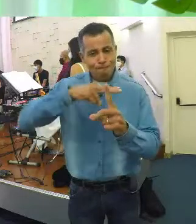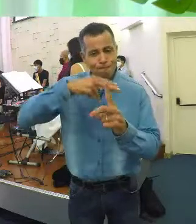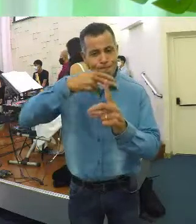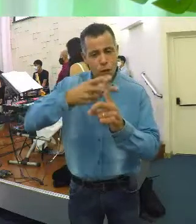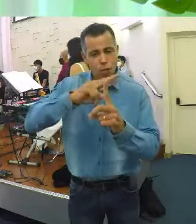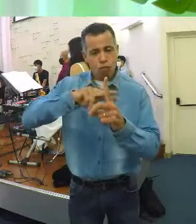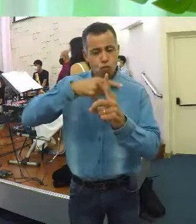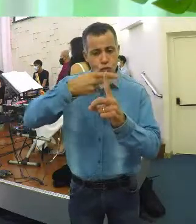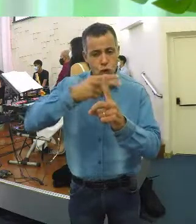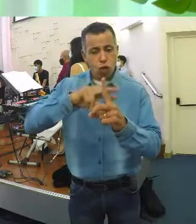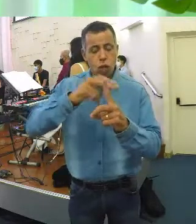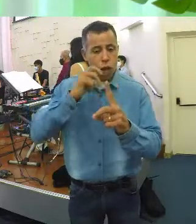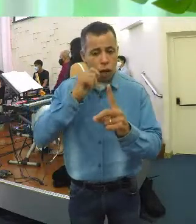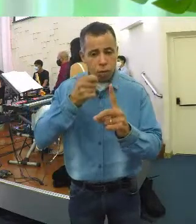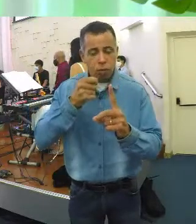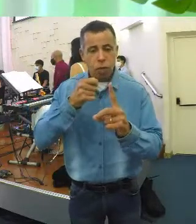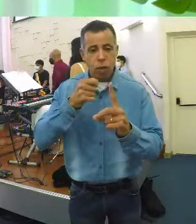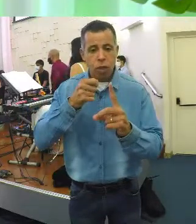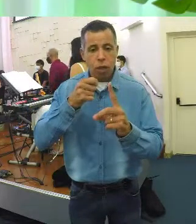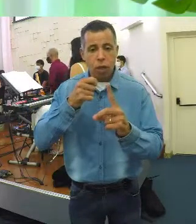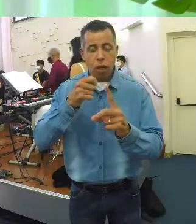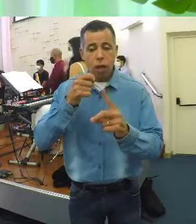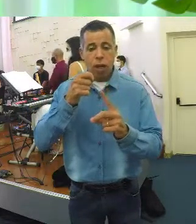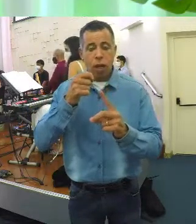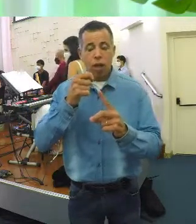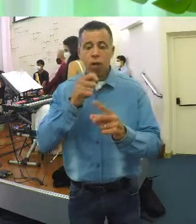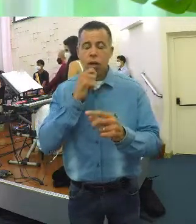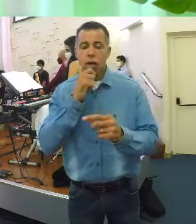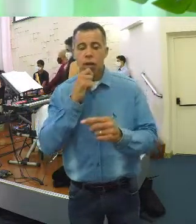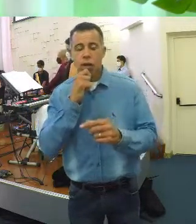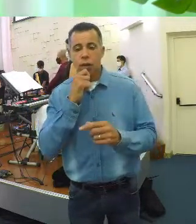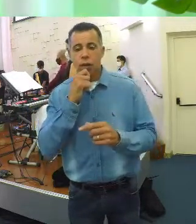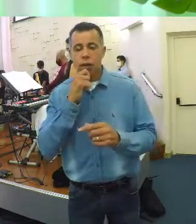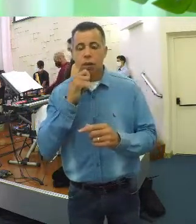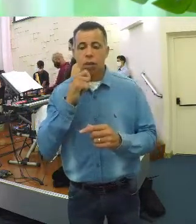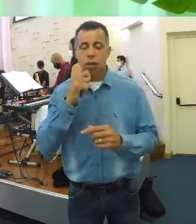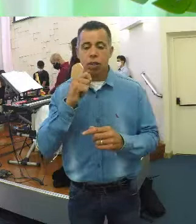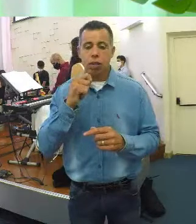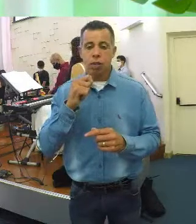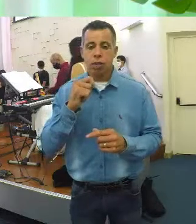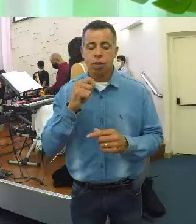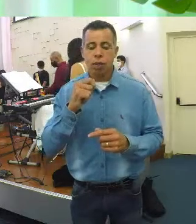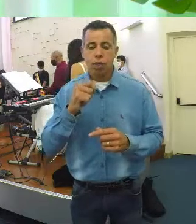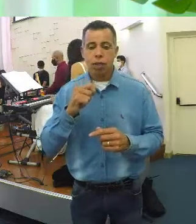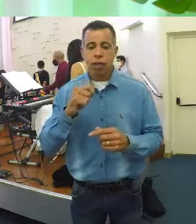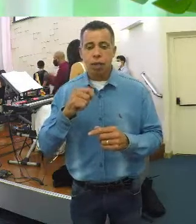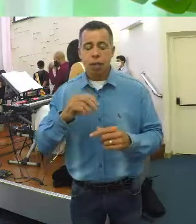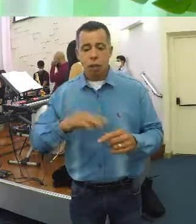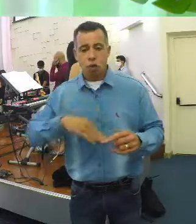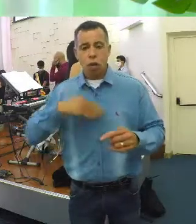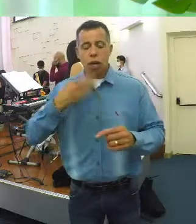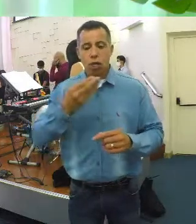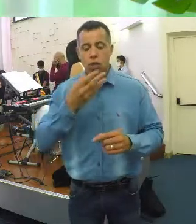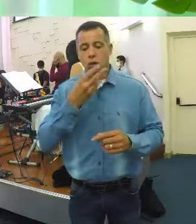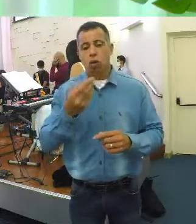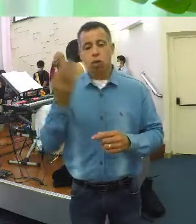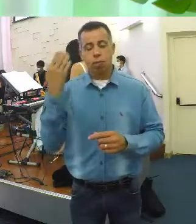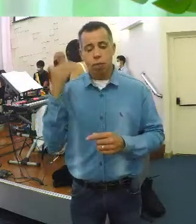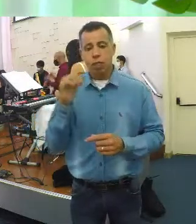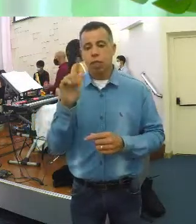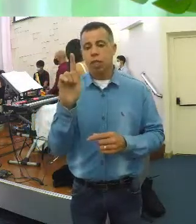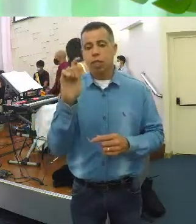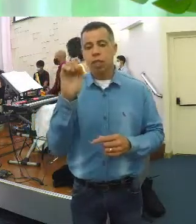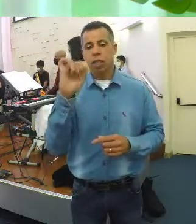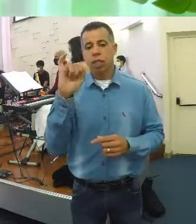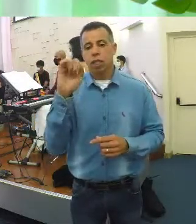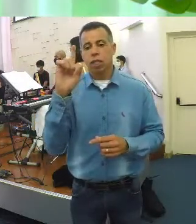os valentes de Gideão. Quanto menos para Deus, muitas vezes somos